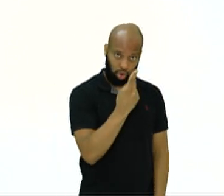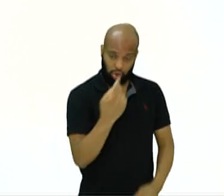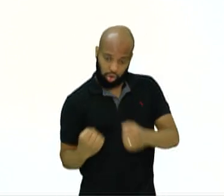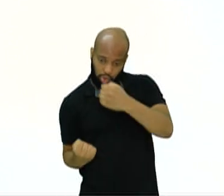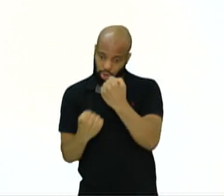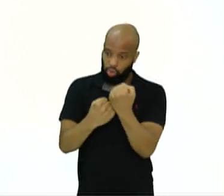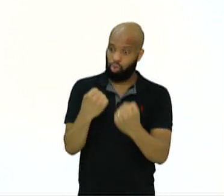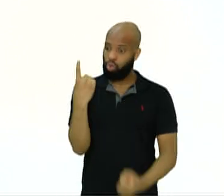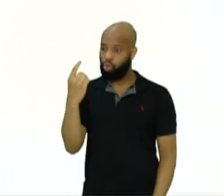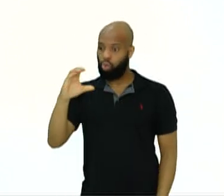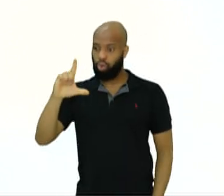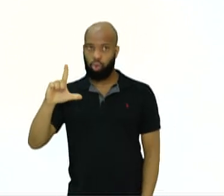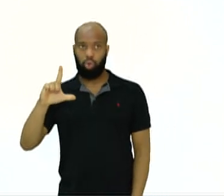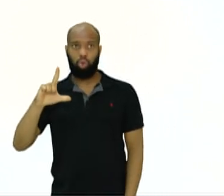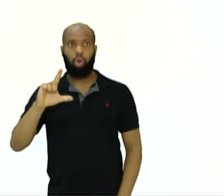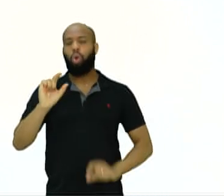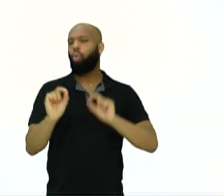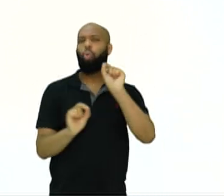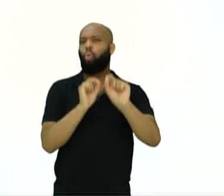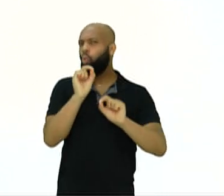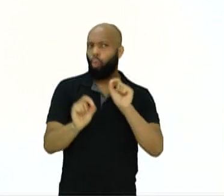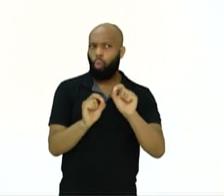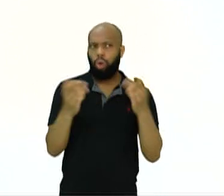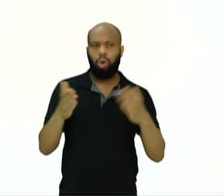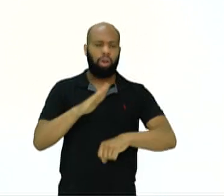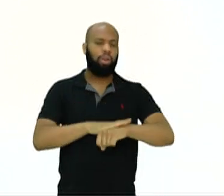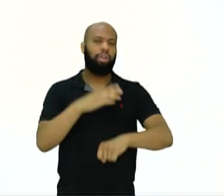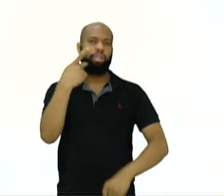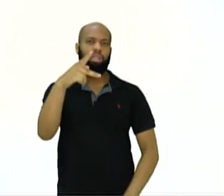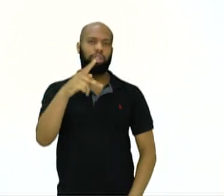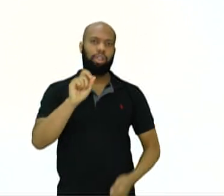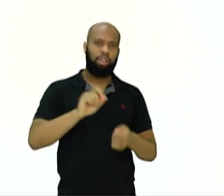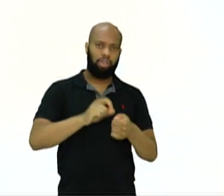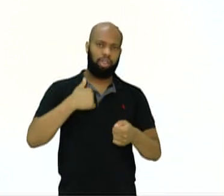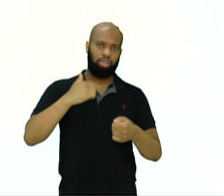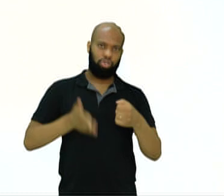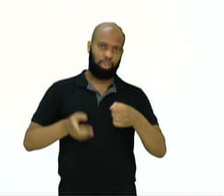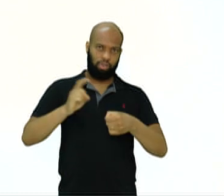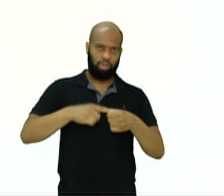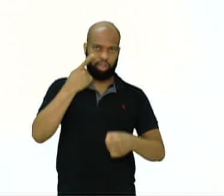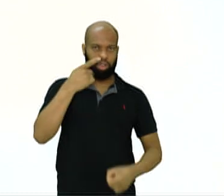um cloro no alcano agora é com você. Faça aí que nós esperamos aqui.